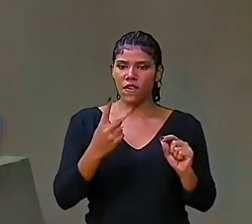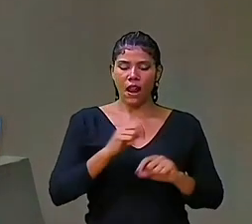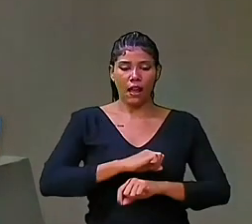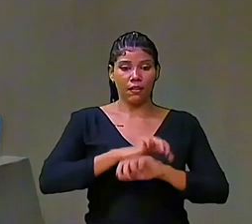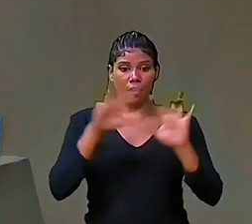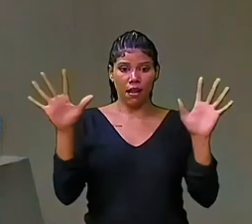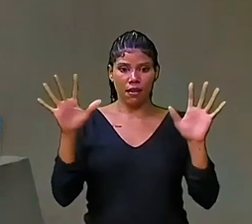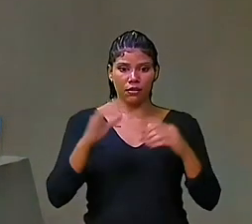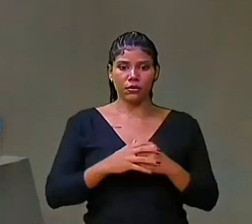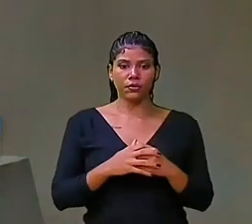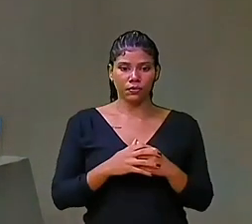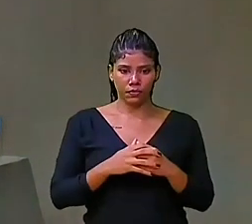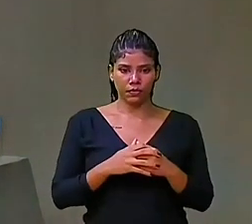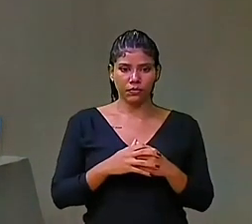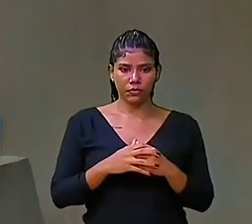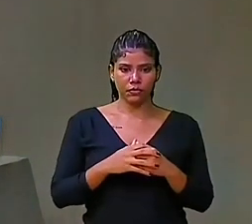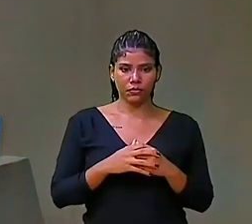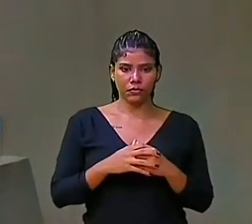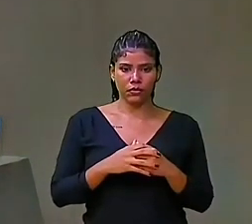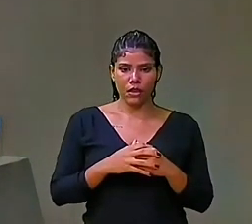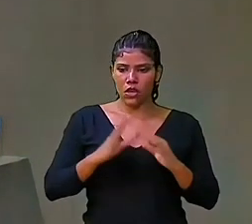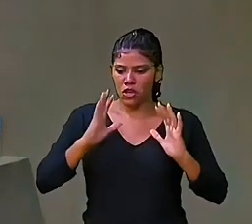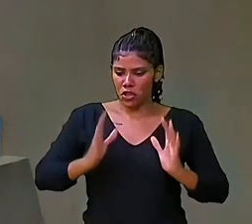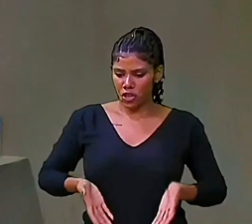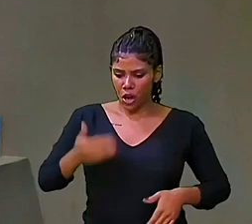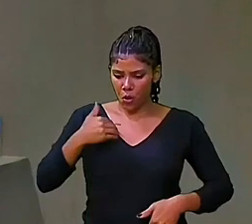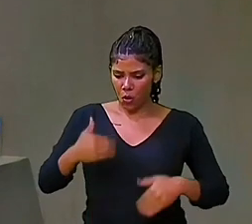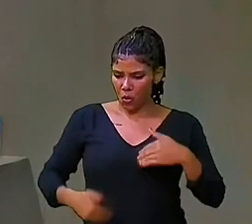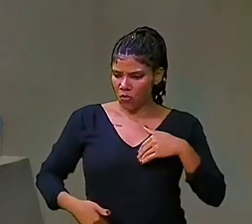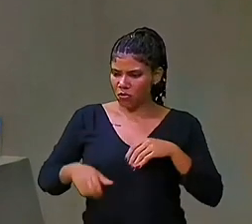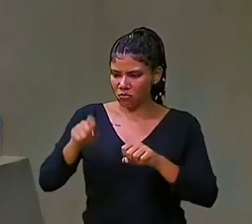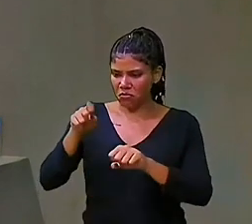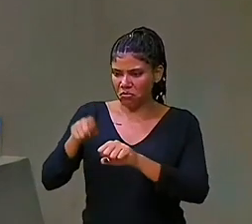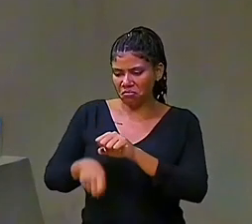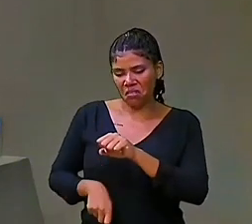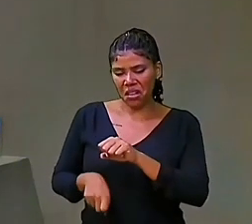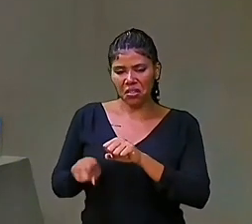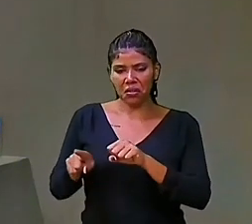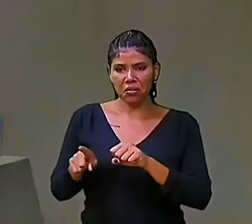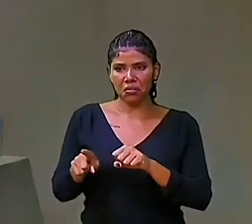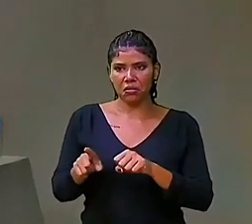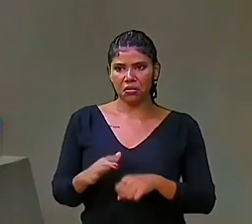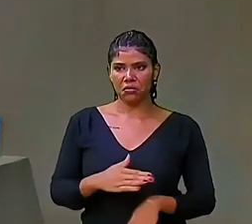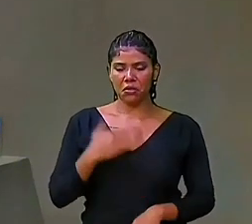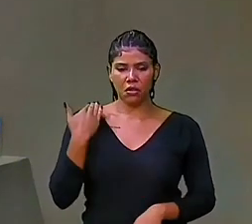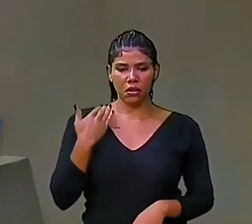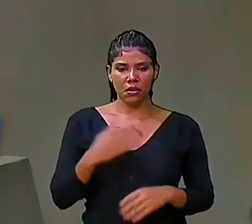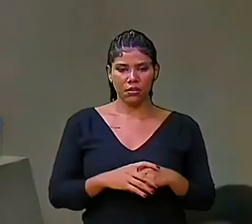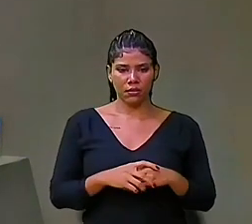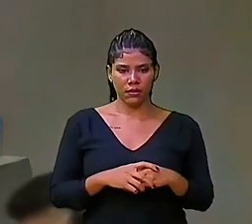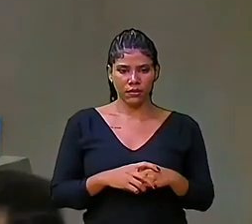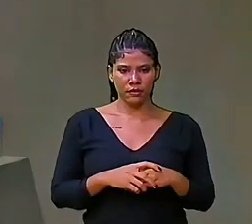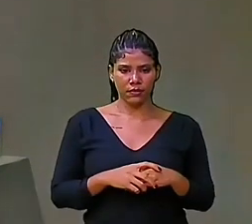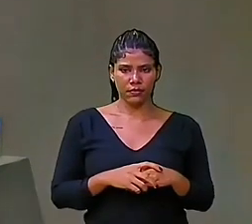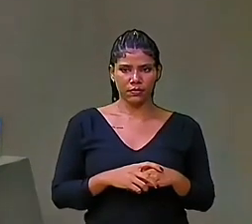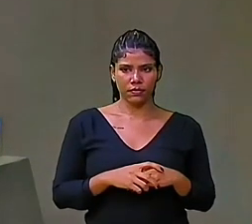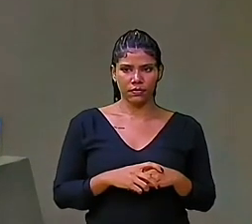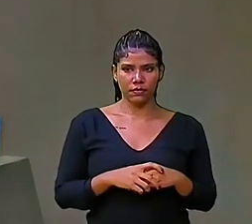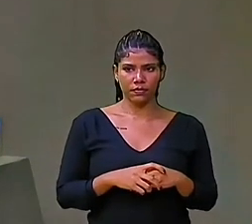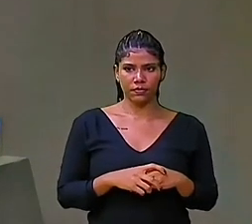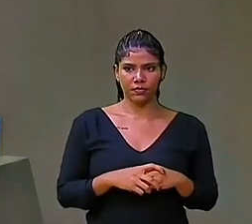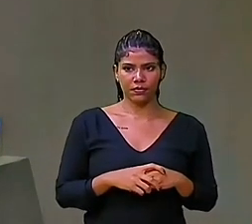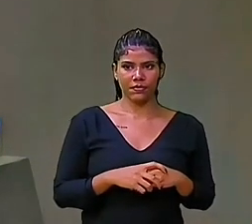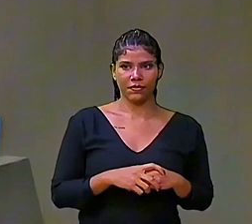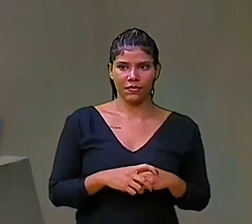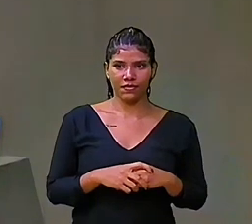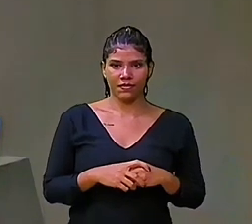mais, além da destruição do corpo, me dê 30 segundos. Para concluir. Vou concluir. A destruição